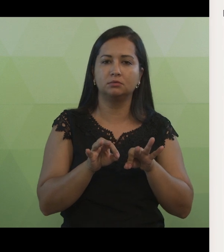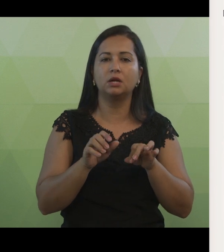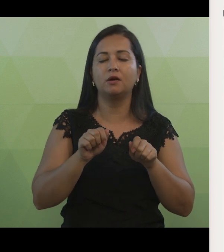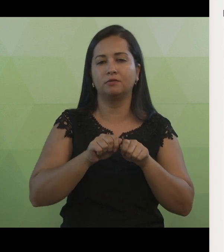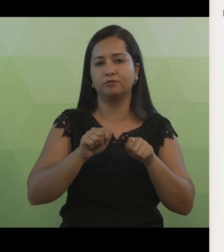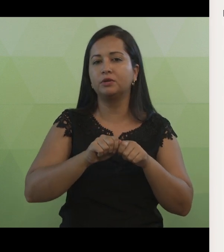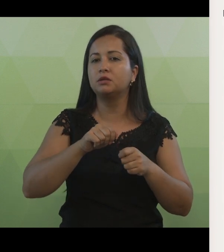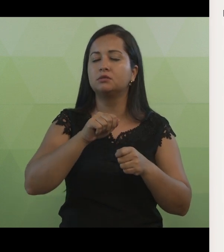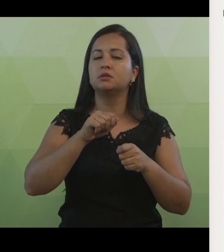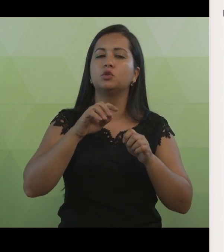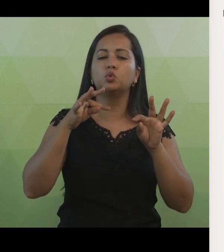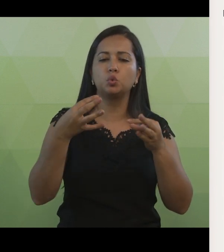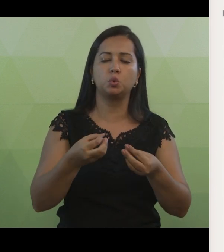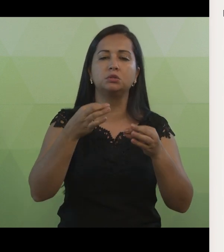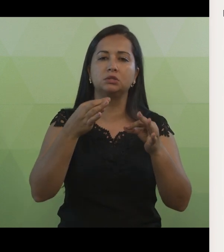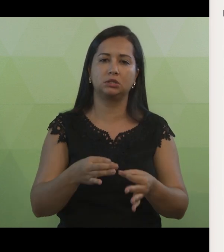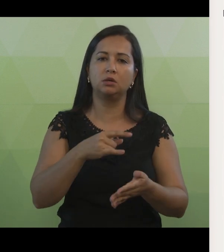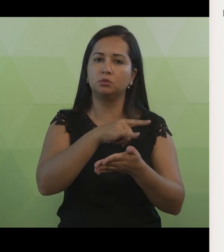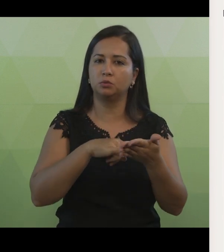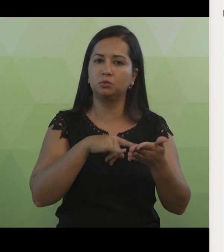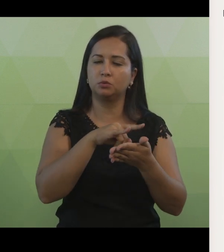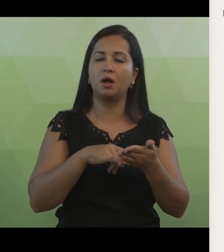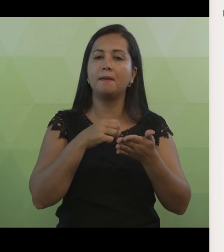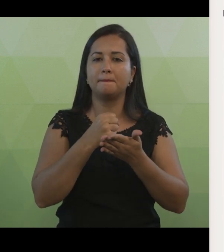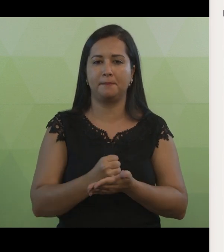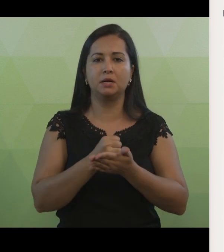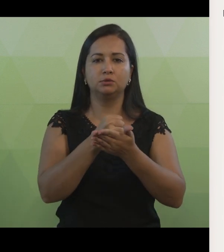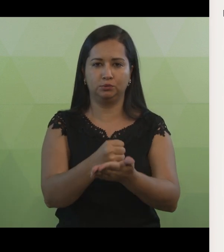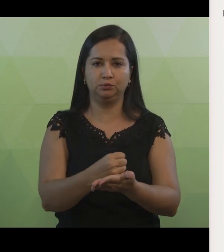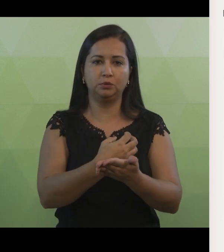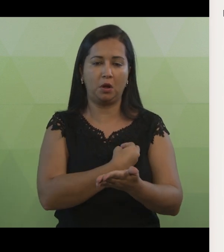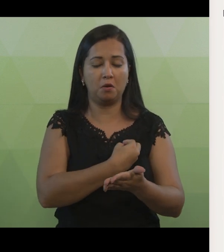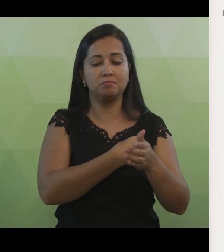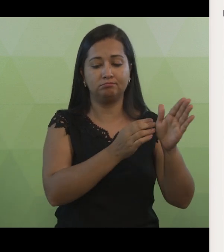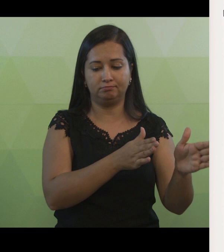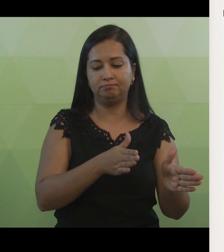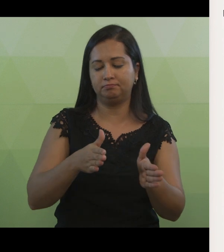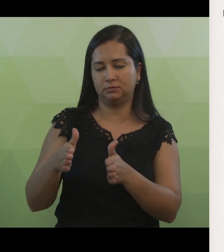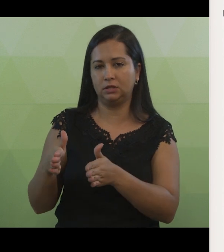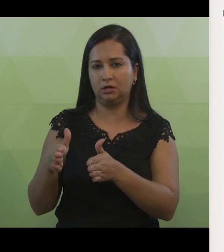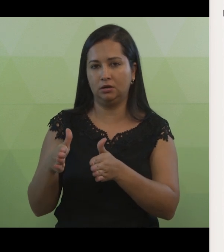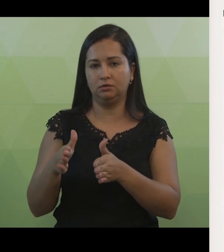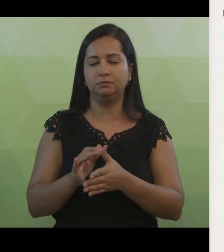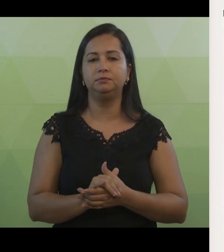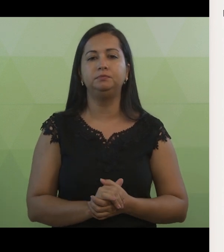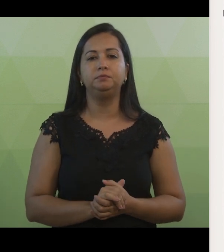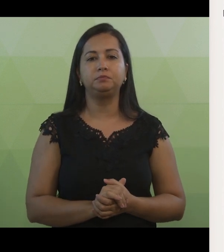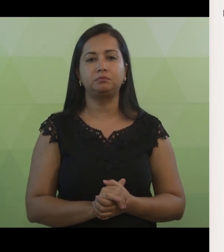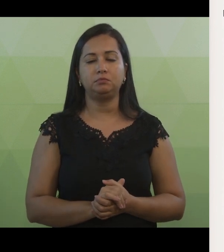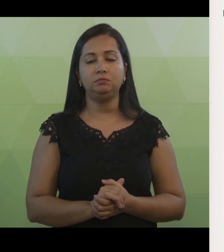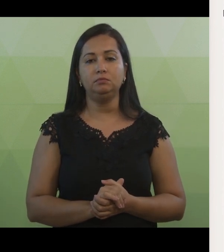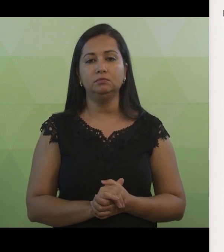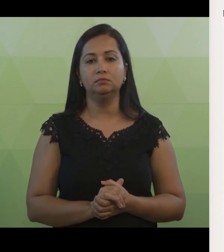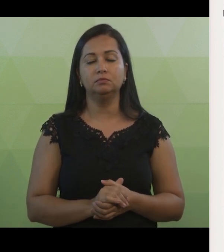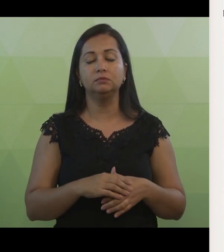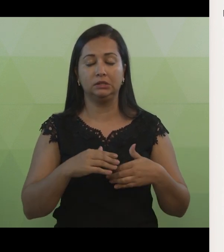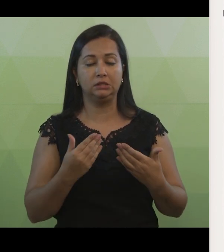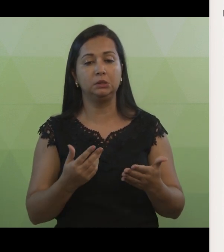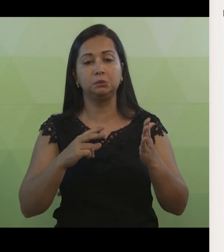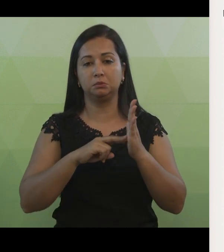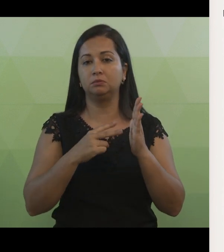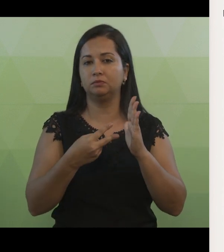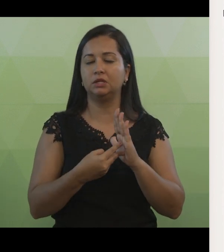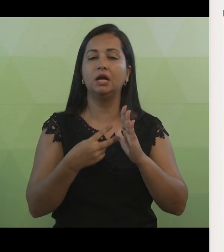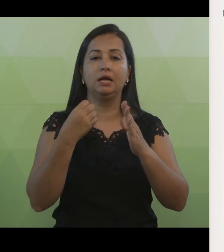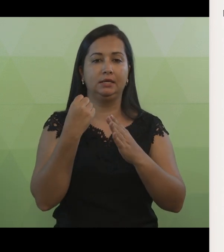final. O suporte ao ciclo de vida é o uso de modelos de ciclo de vida. Garante que os padrões